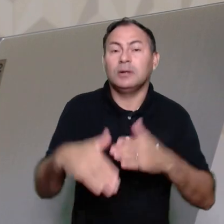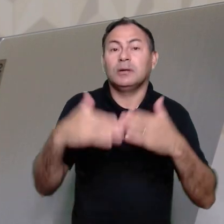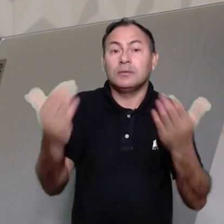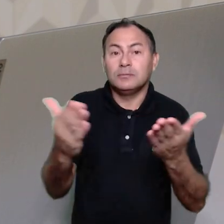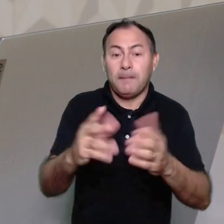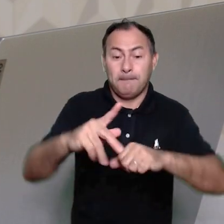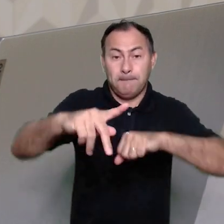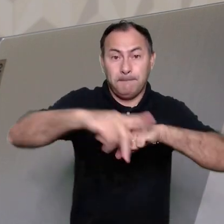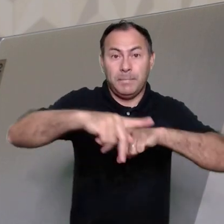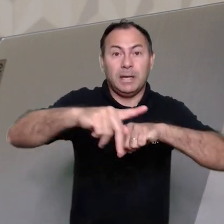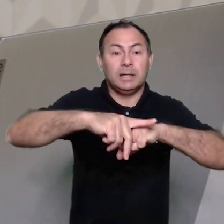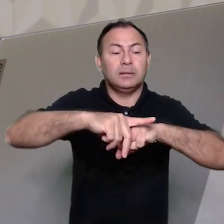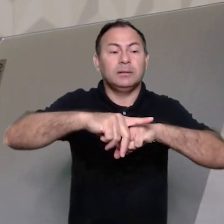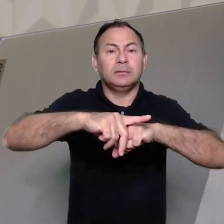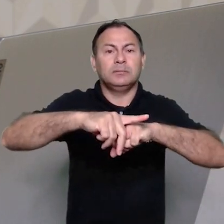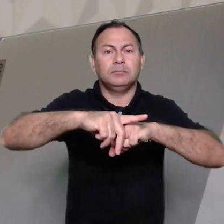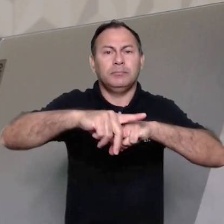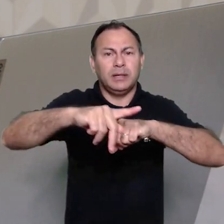Quando